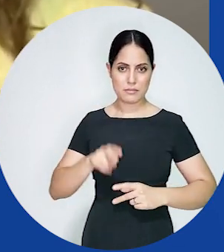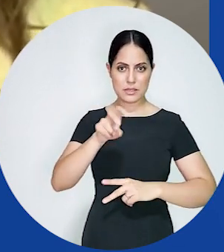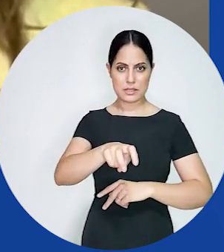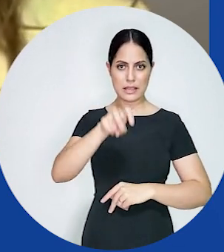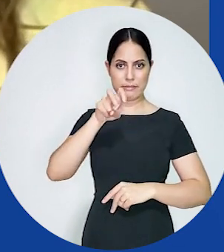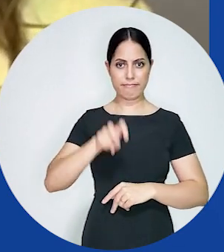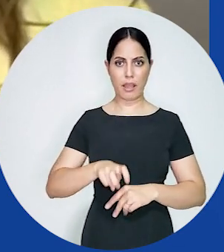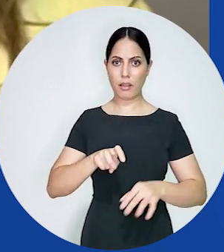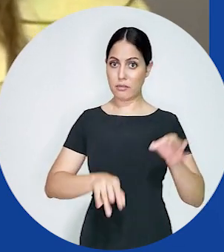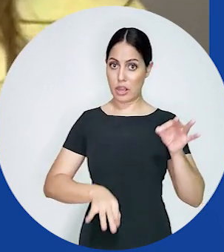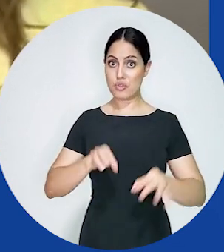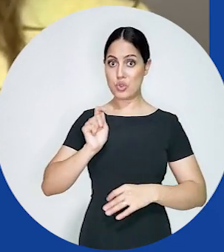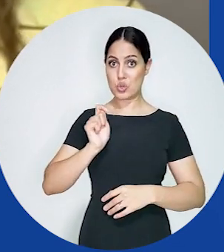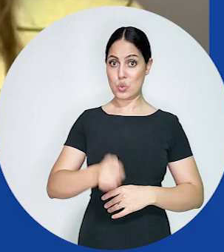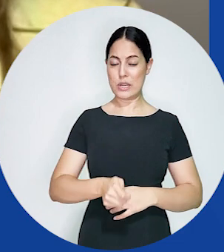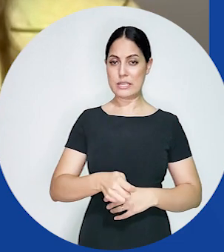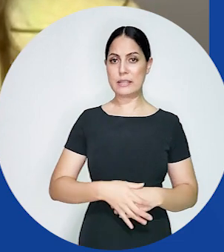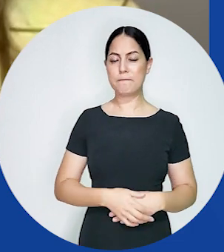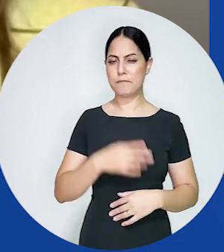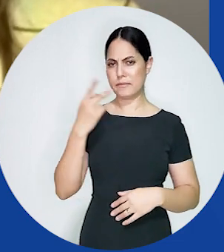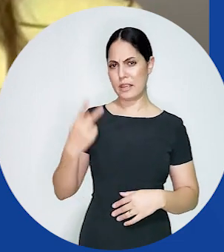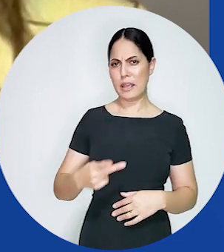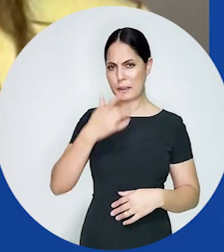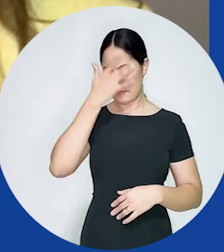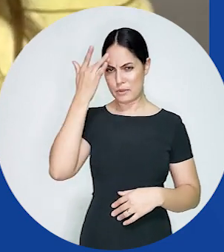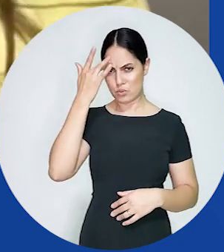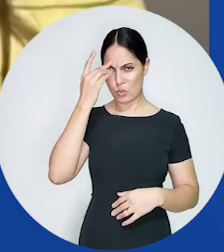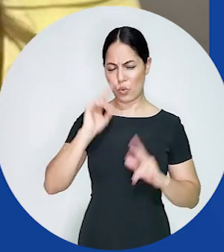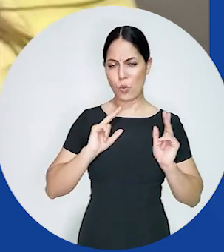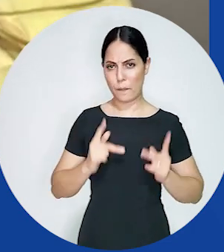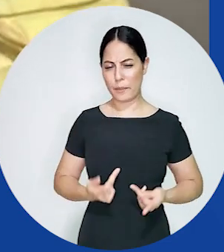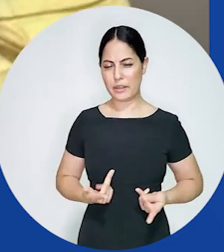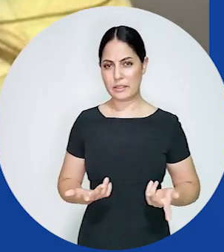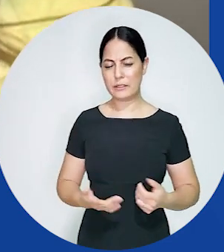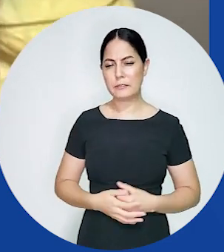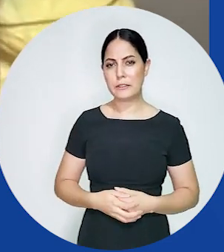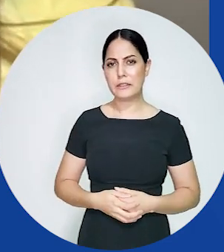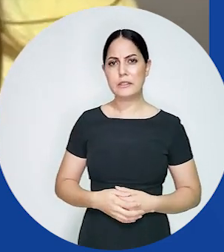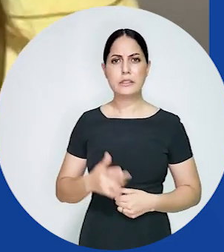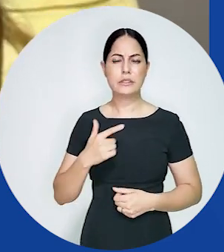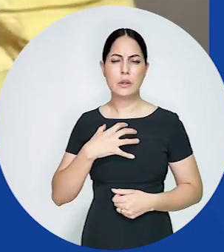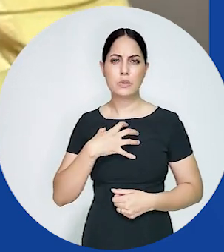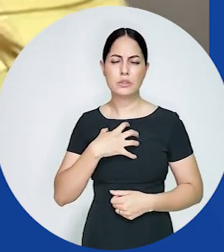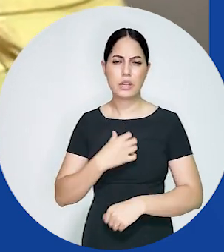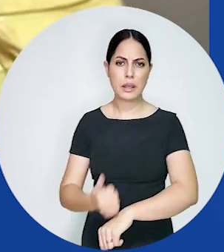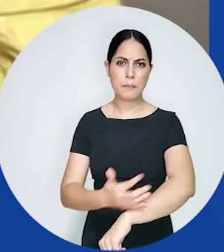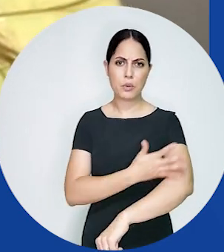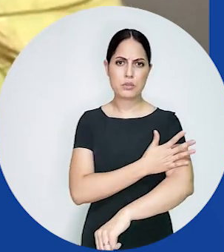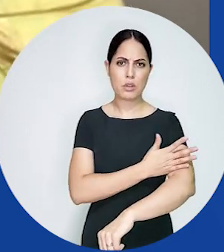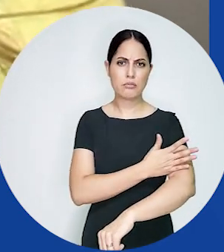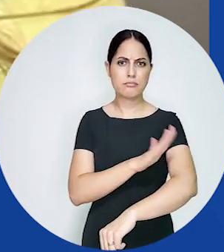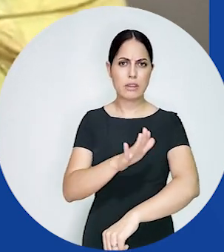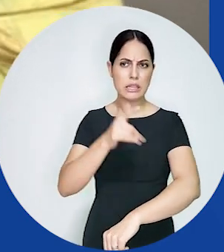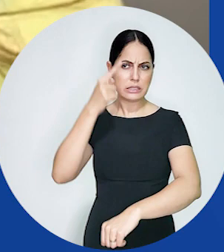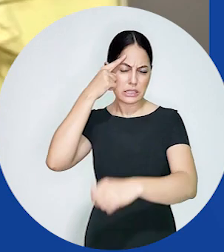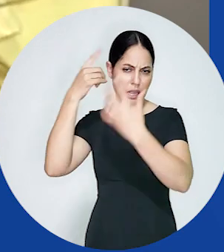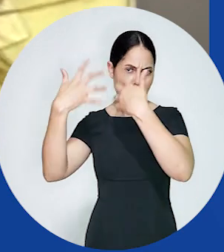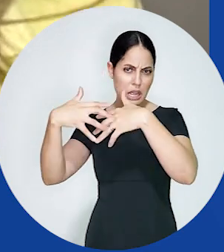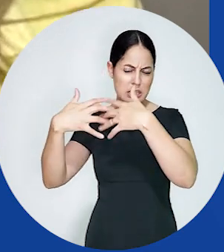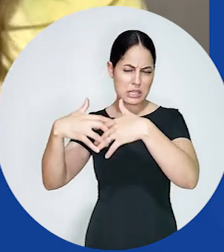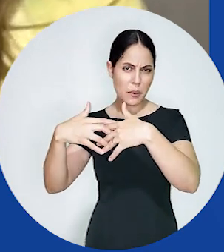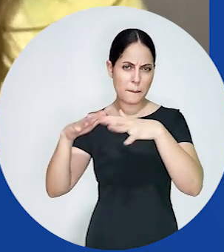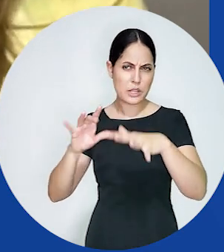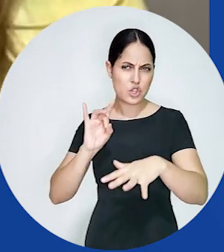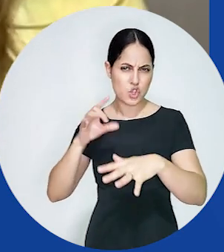das pessoas que estão sentadas nessas cadeiras, né? A gente precisa considerar que são seres humanos. Então eu digo menos emoção e mais razão, já